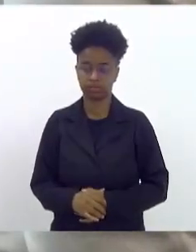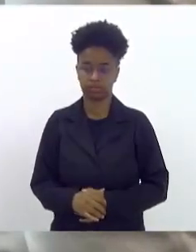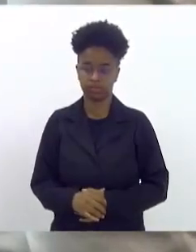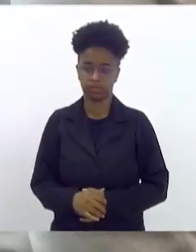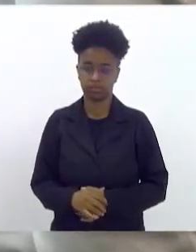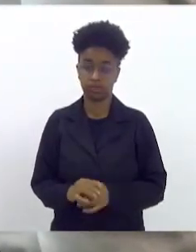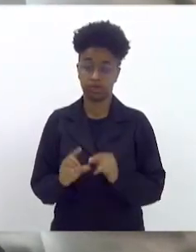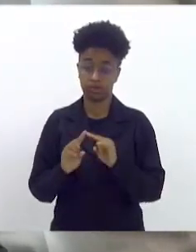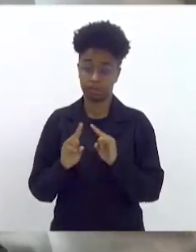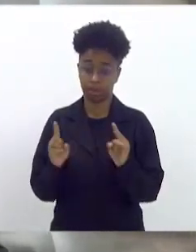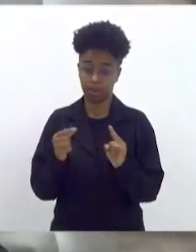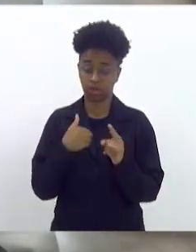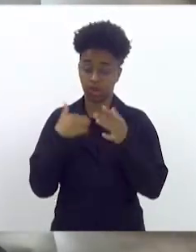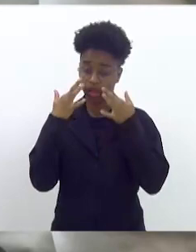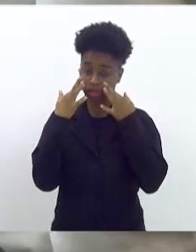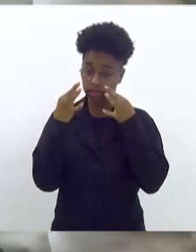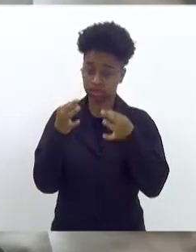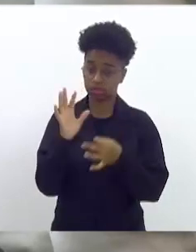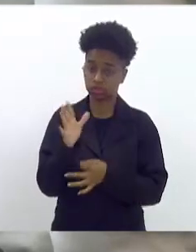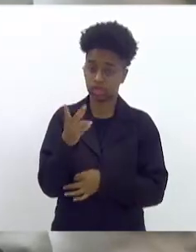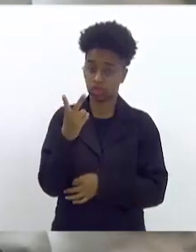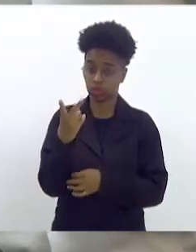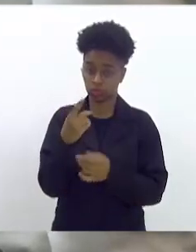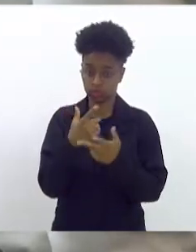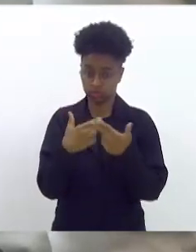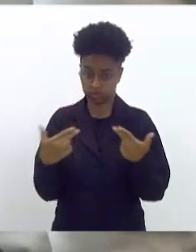aqui já me chamou a atenção duas questões.